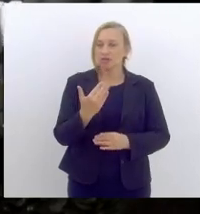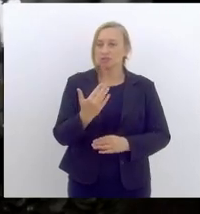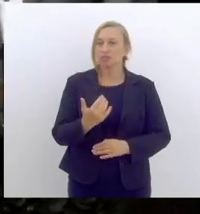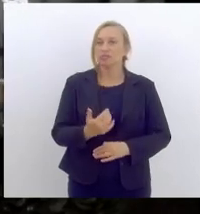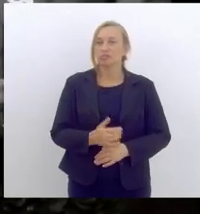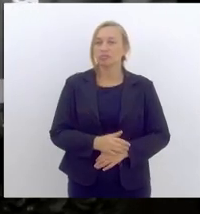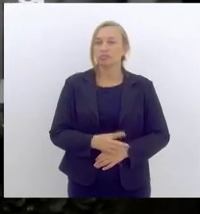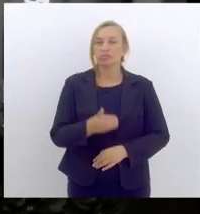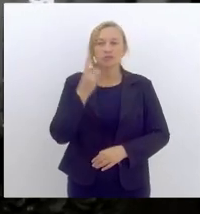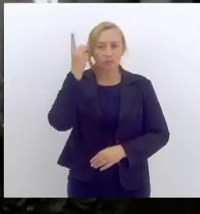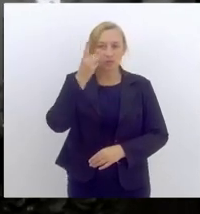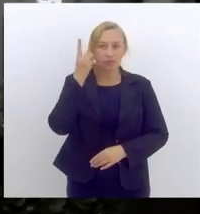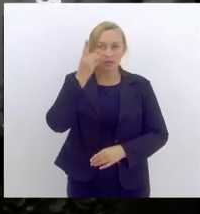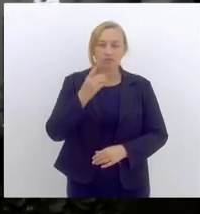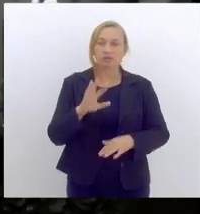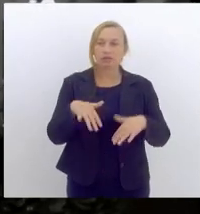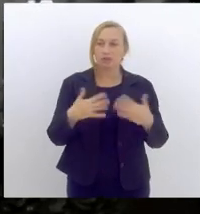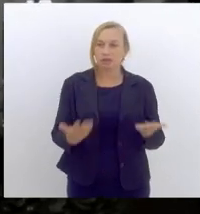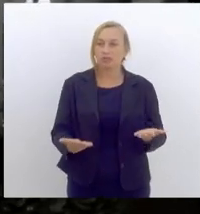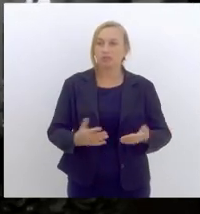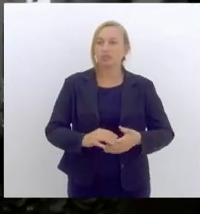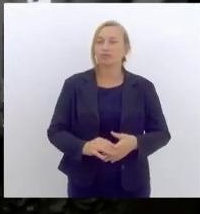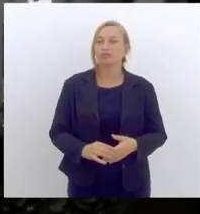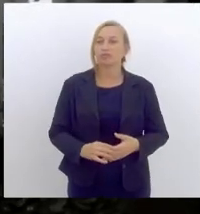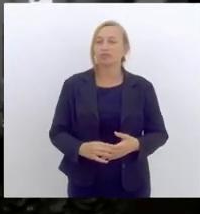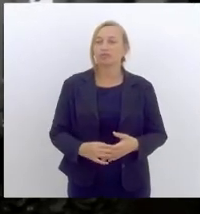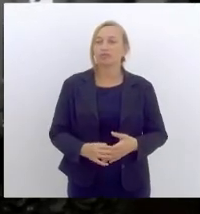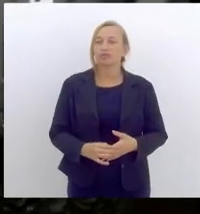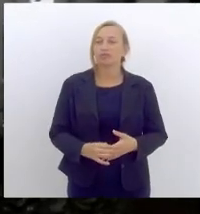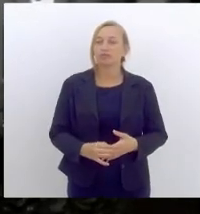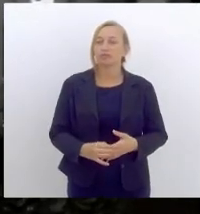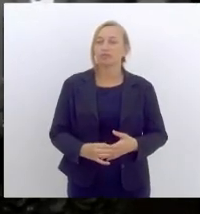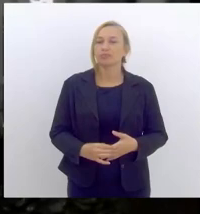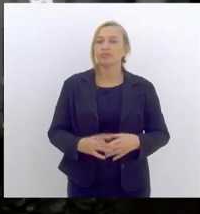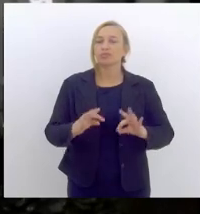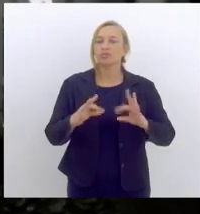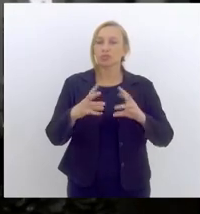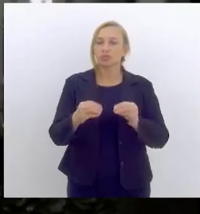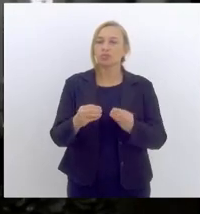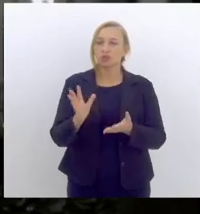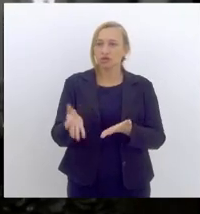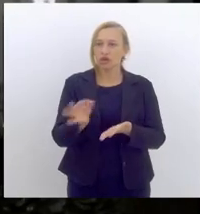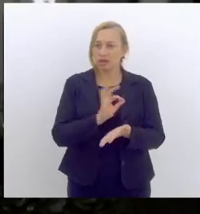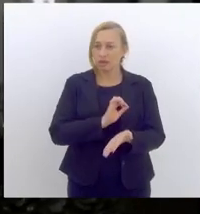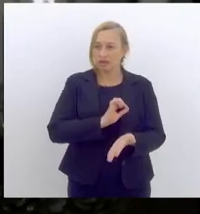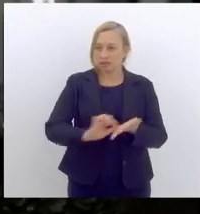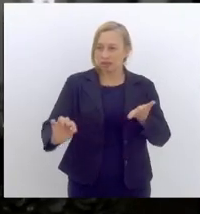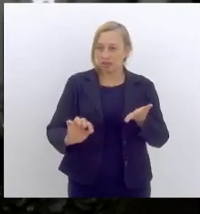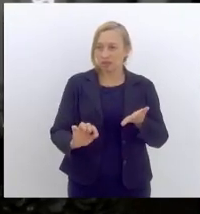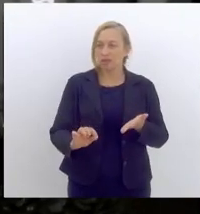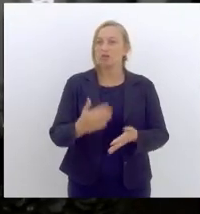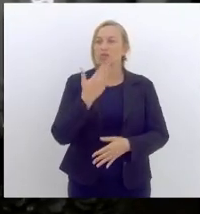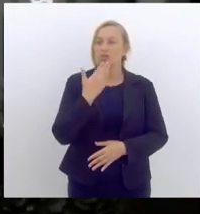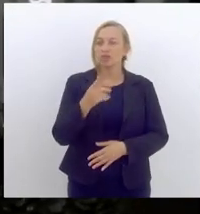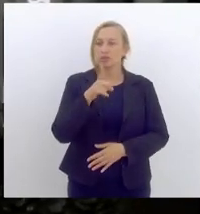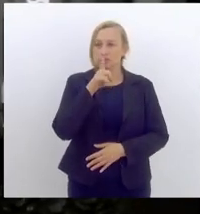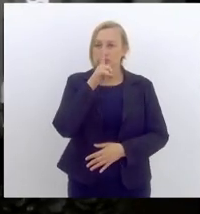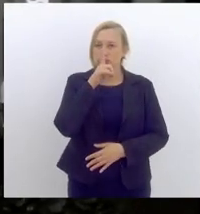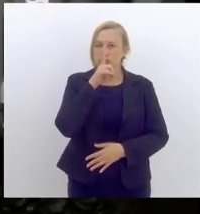do deputado. Então, tudo tendo sido assinado, eu pediria silêncio aqui para